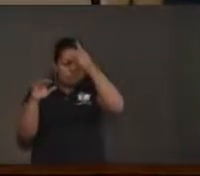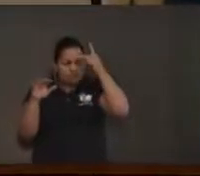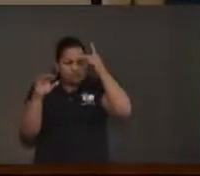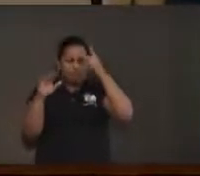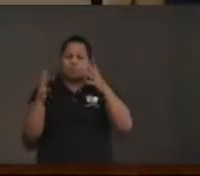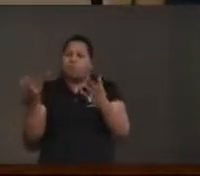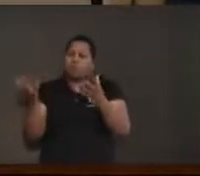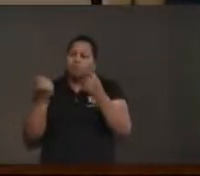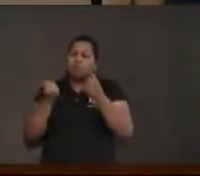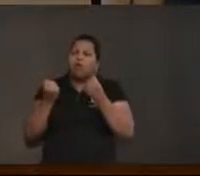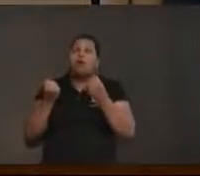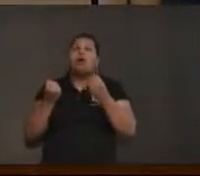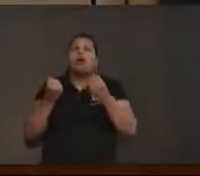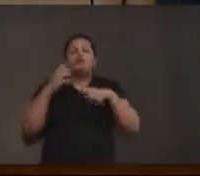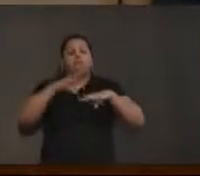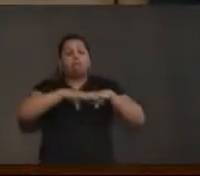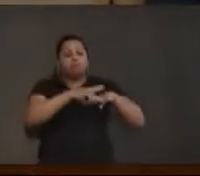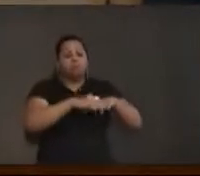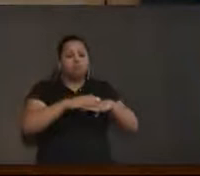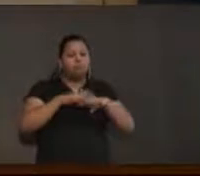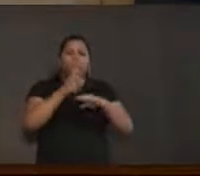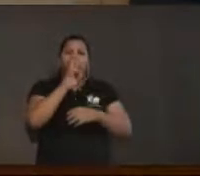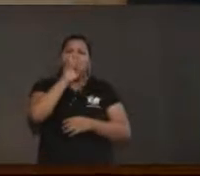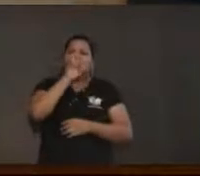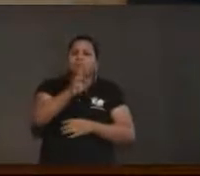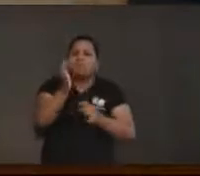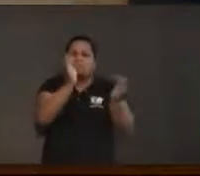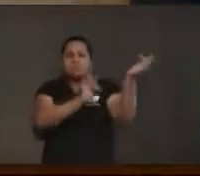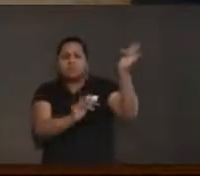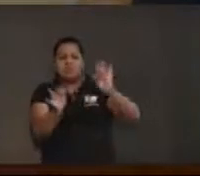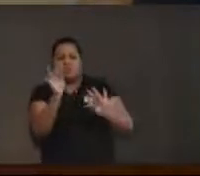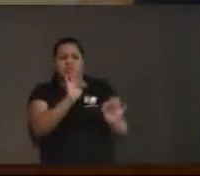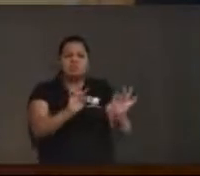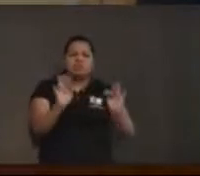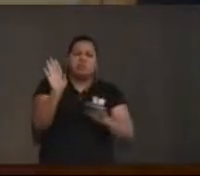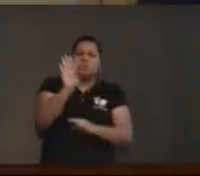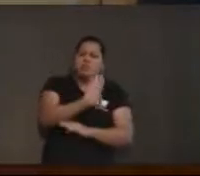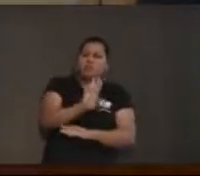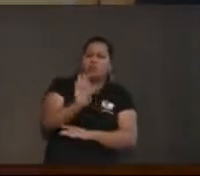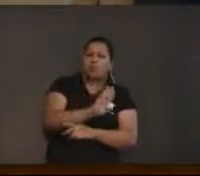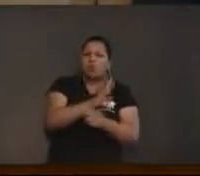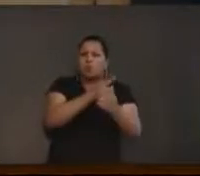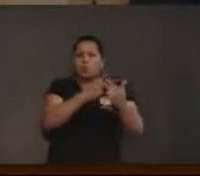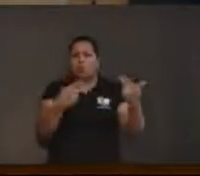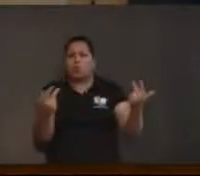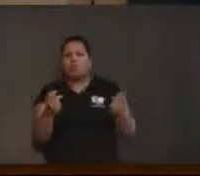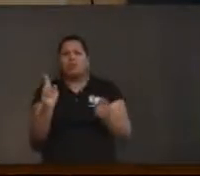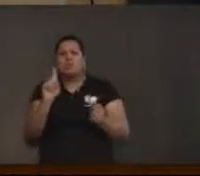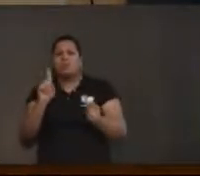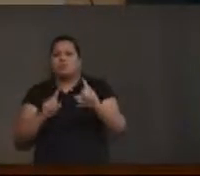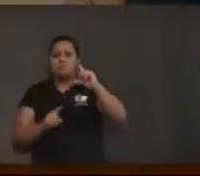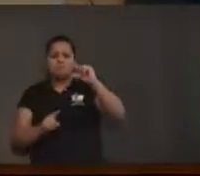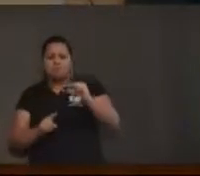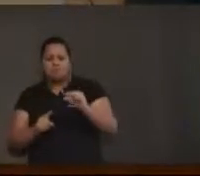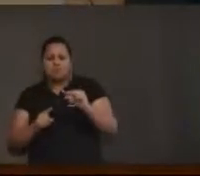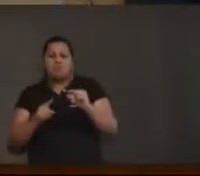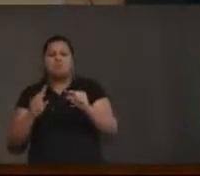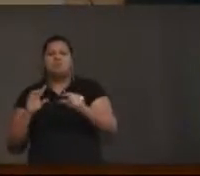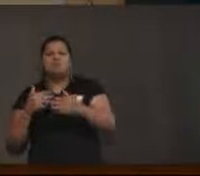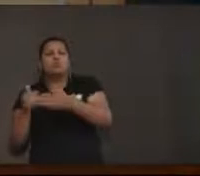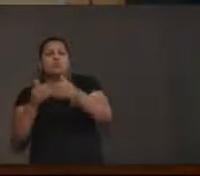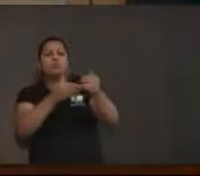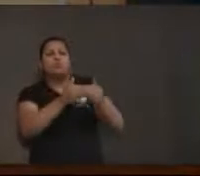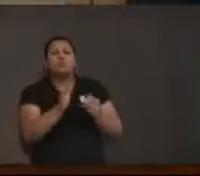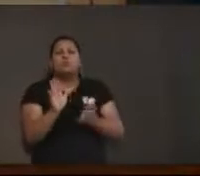resultados muito importantes da física da probabilidade da biologia não são mínimos de situação nenhuma eles são mínimos